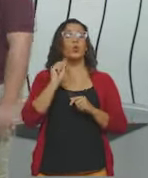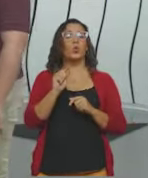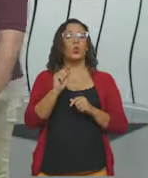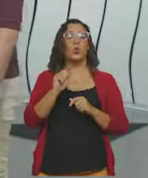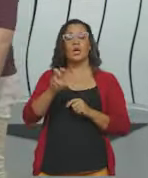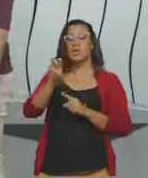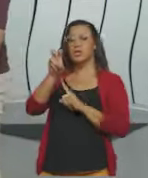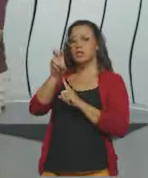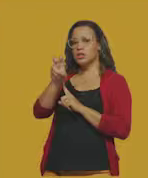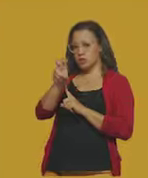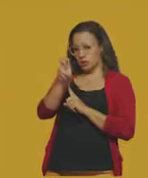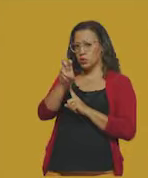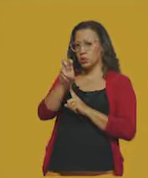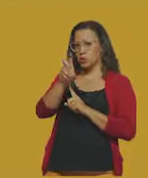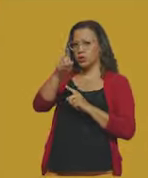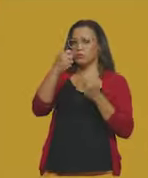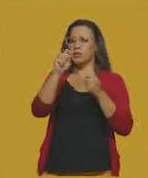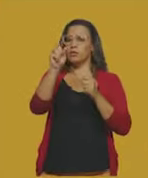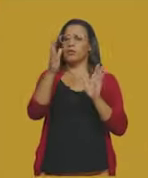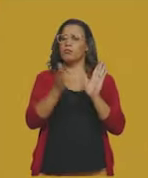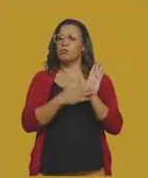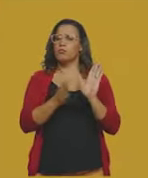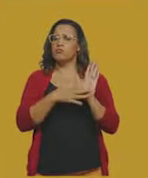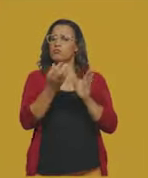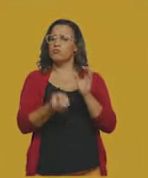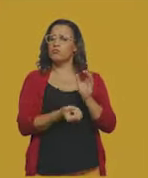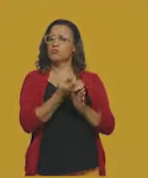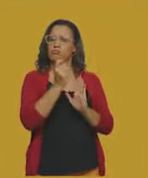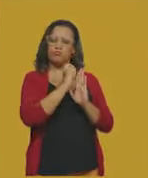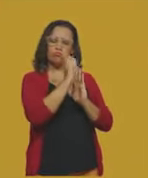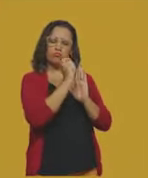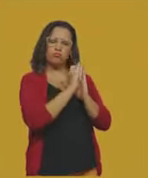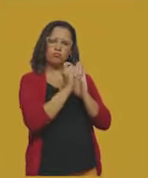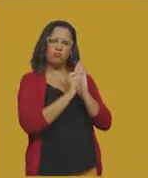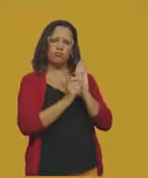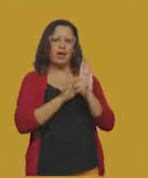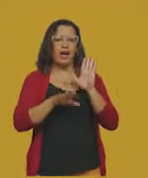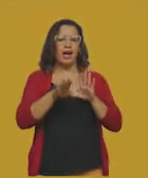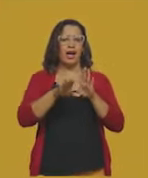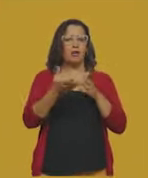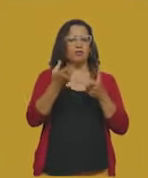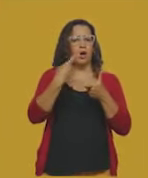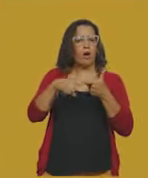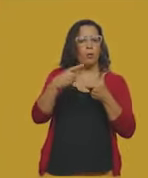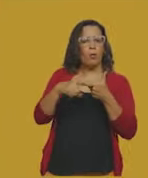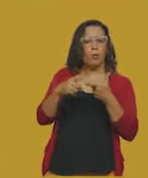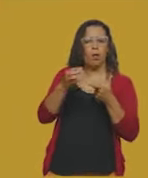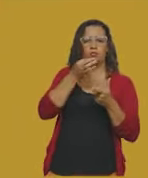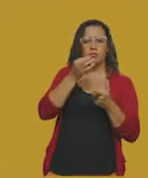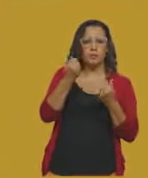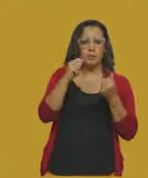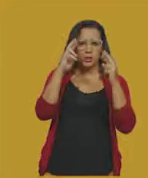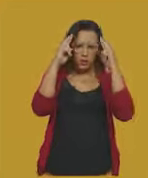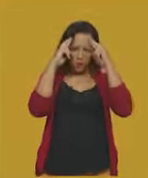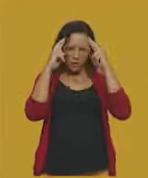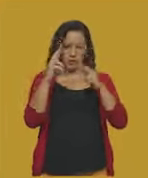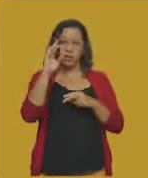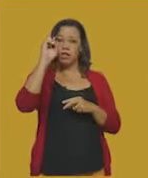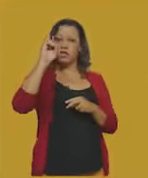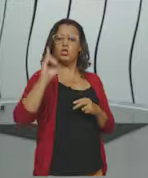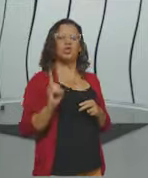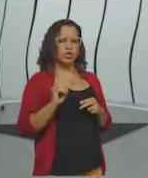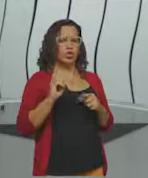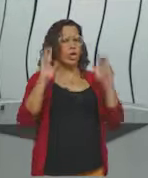5. Elaborar proposta de intervenção para o problema abordado, respeitando os direitos